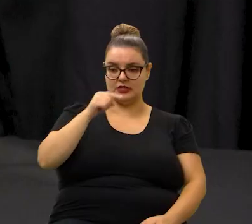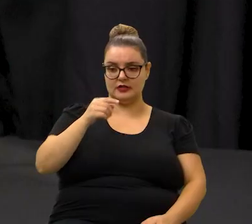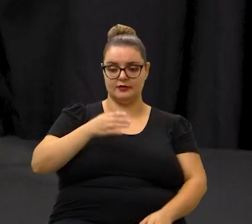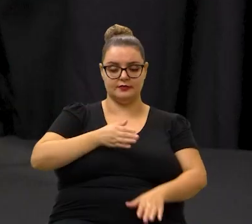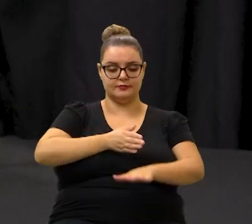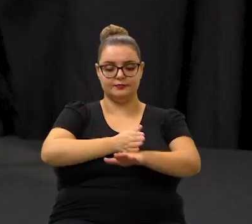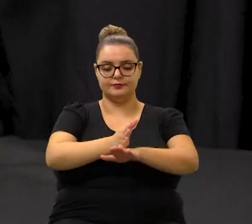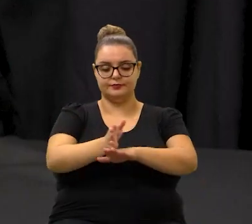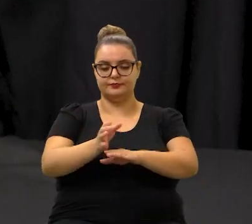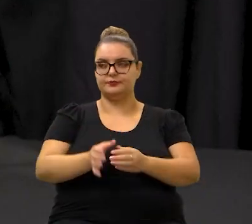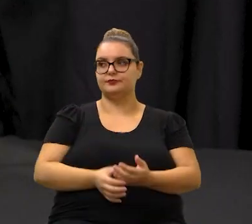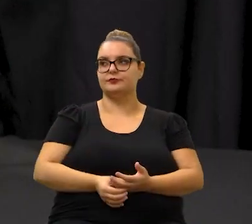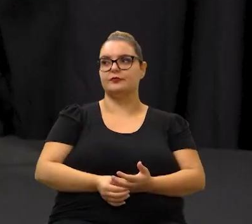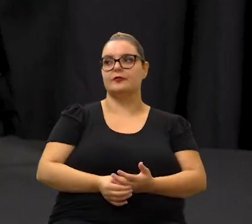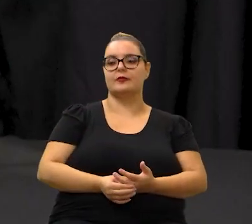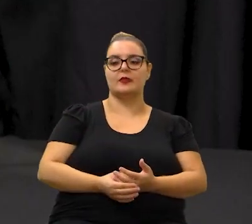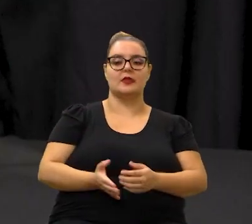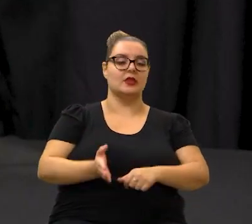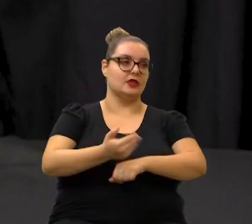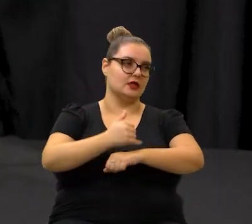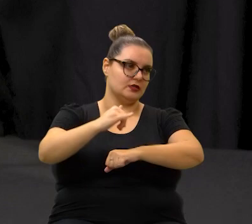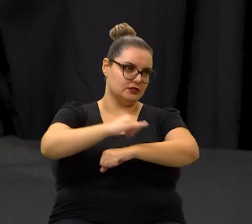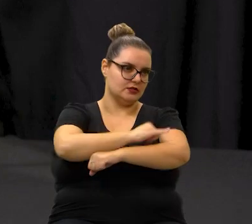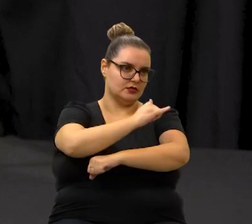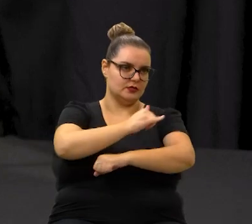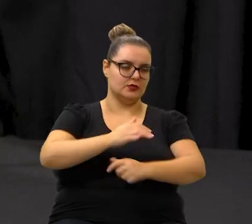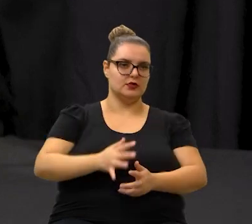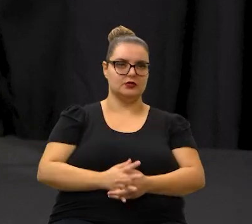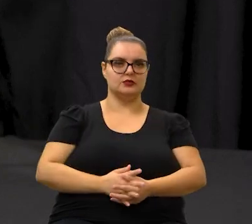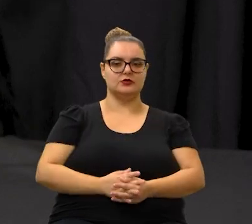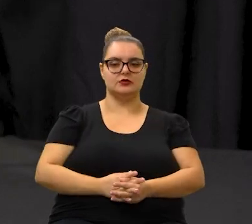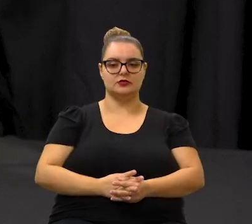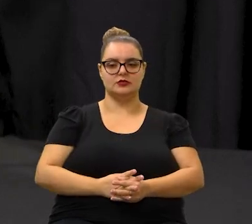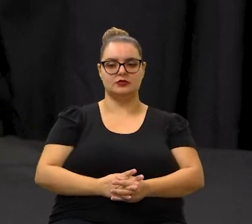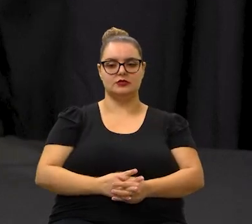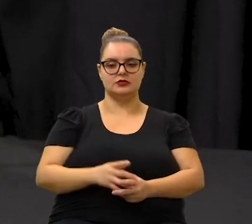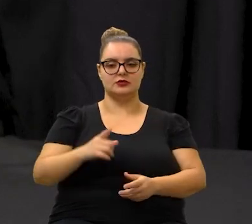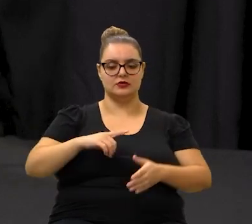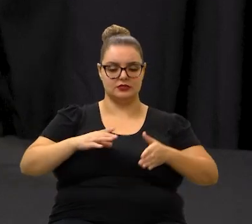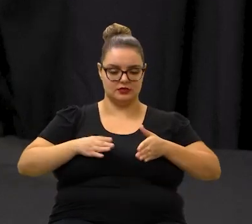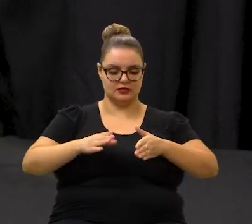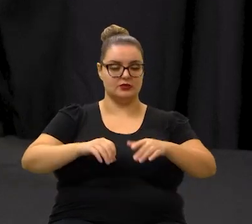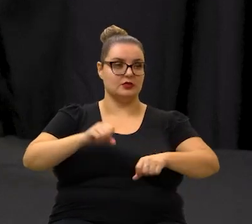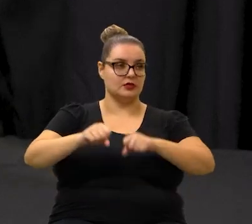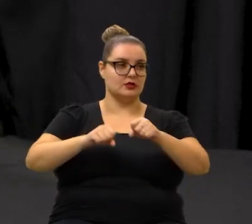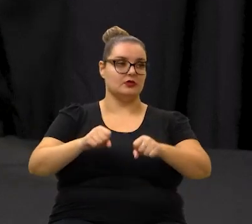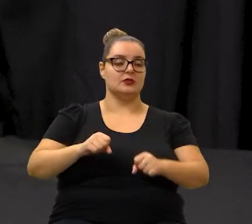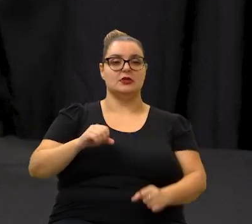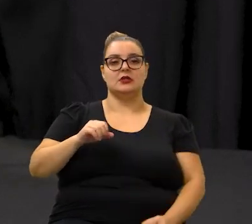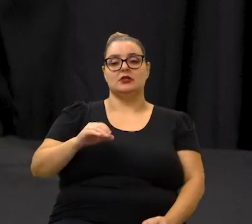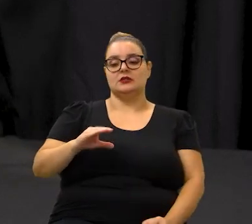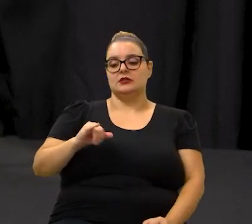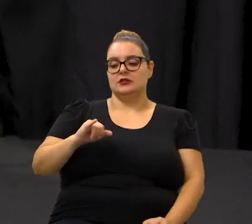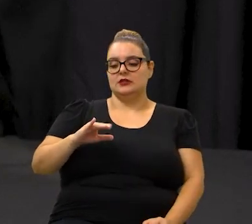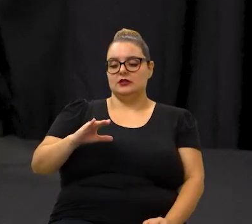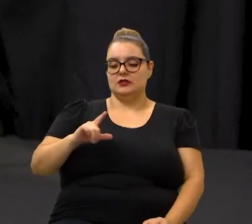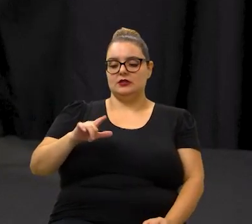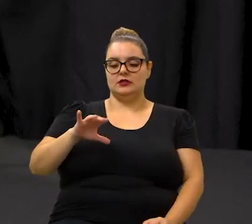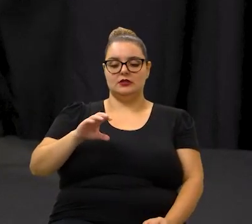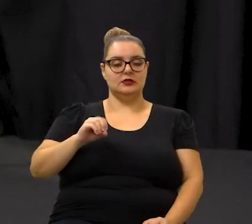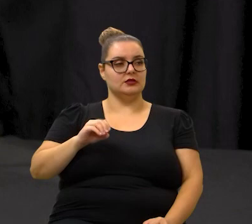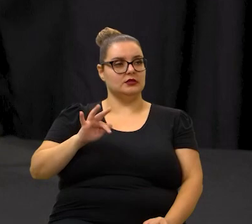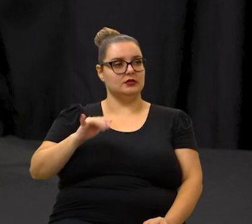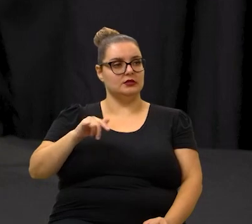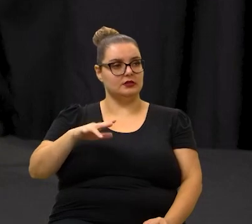na entrada logo antes de chegar no aeroporto sobre a questão de ter uma ciclovia uma ciclofaixa ali na